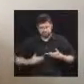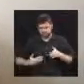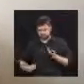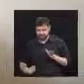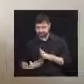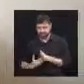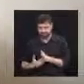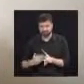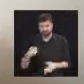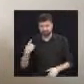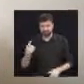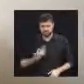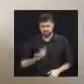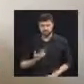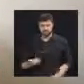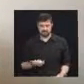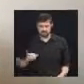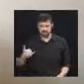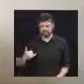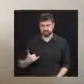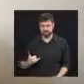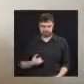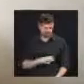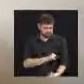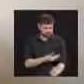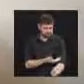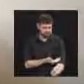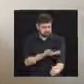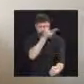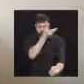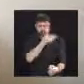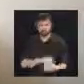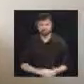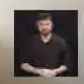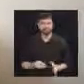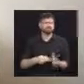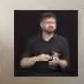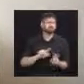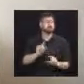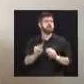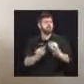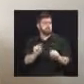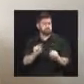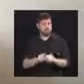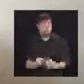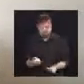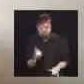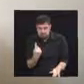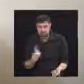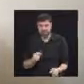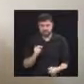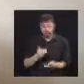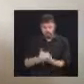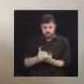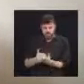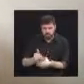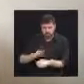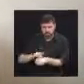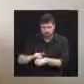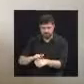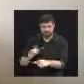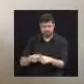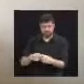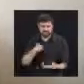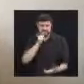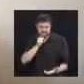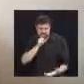Por isso que nós ficamos hipertensos para ele. No fundo, começa a deficiência pela carga cromossômica